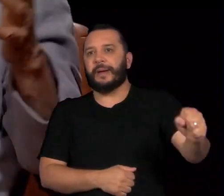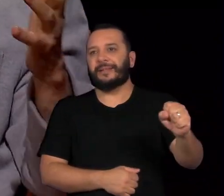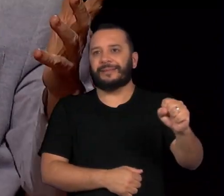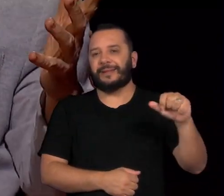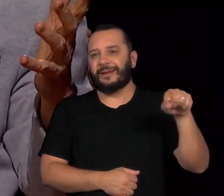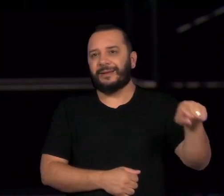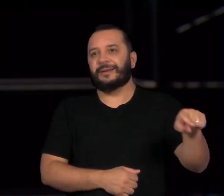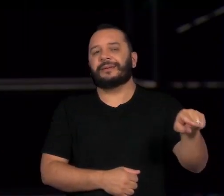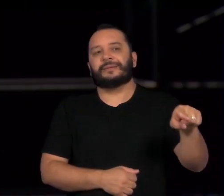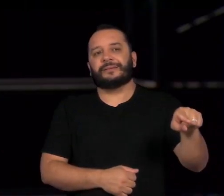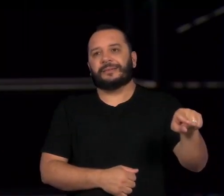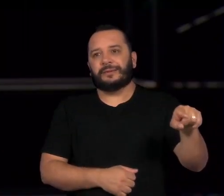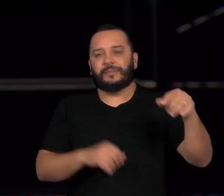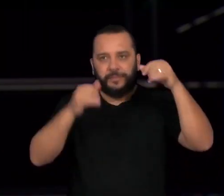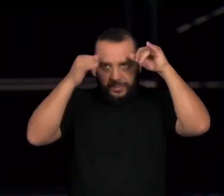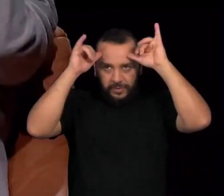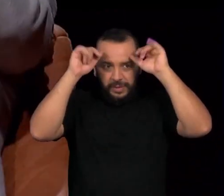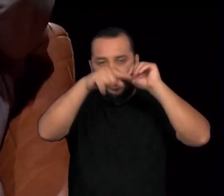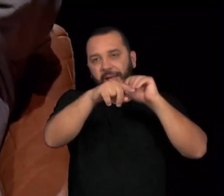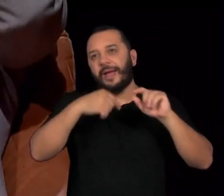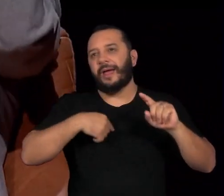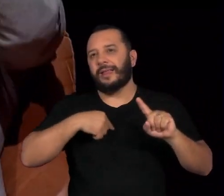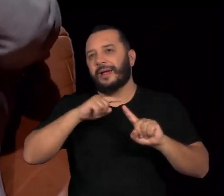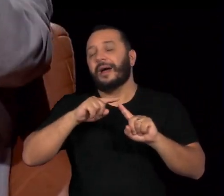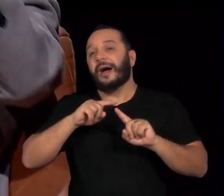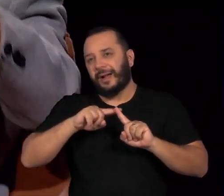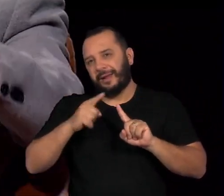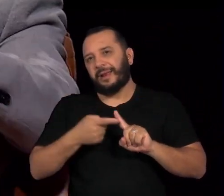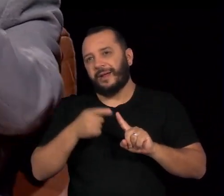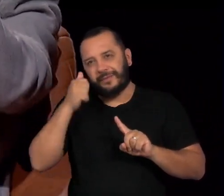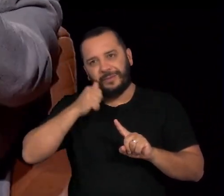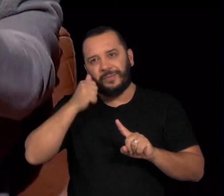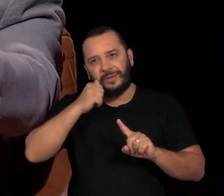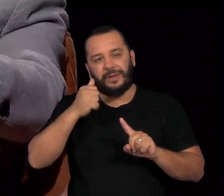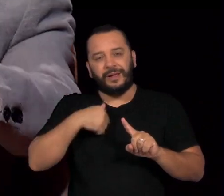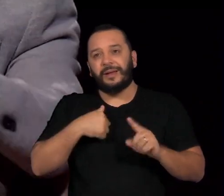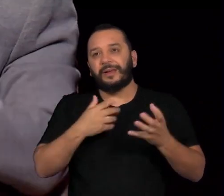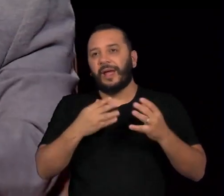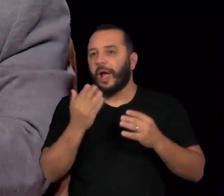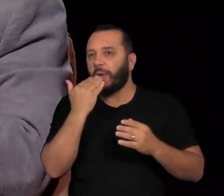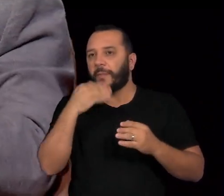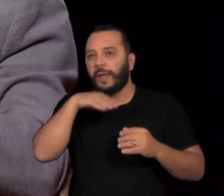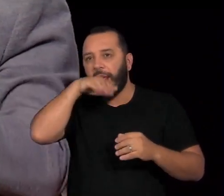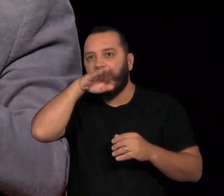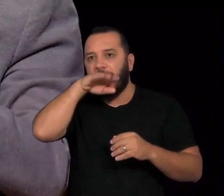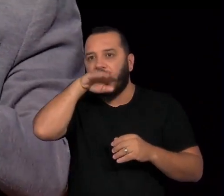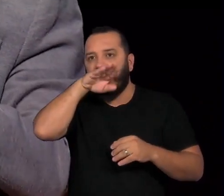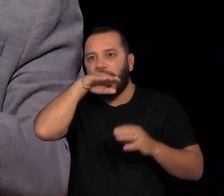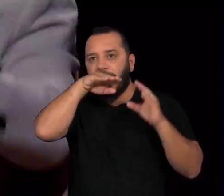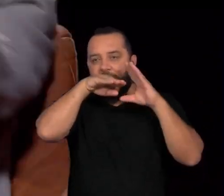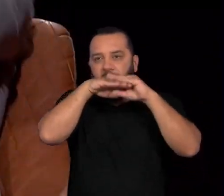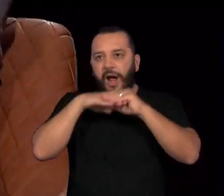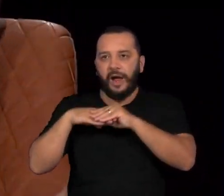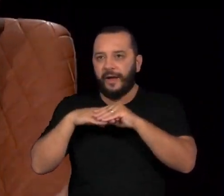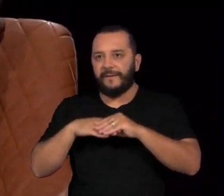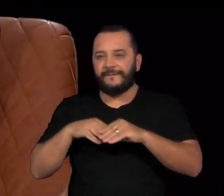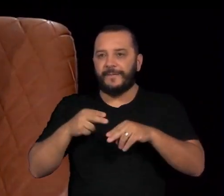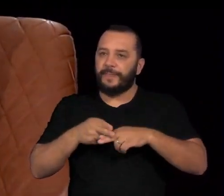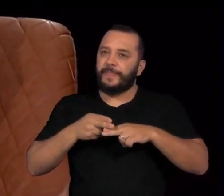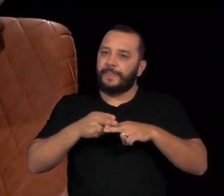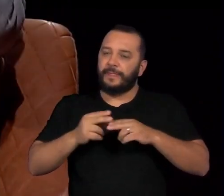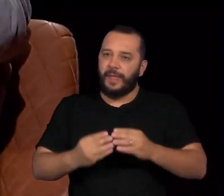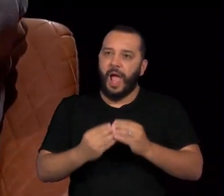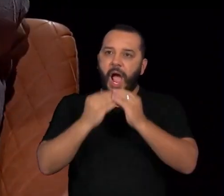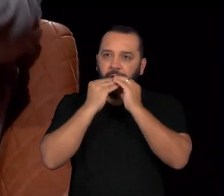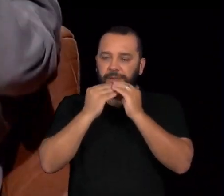língua do boi né bem Tem um que pró danado aí eu sei que Ele termina matando o boi e depois no final